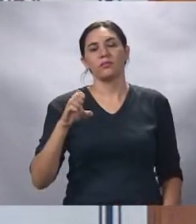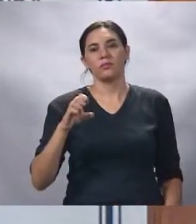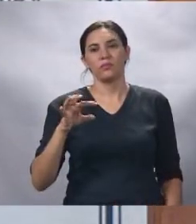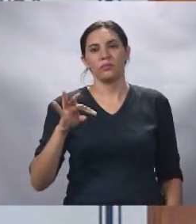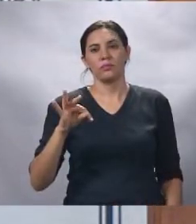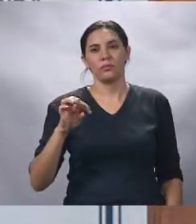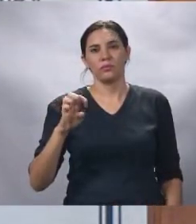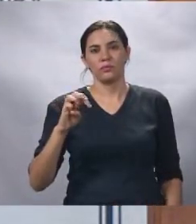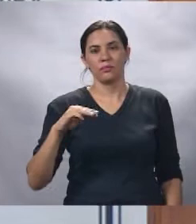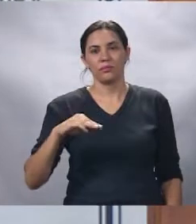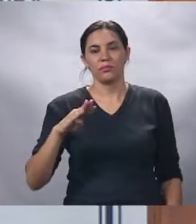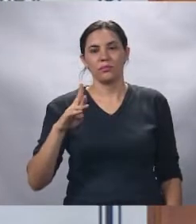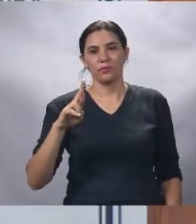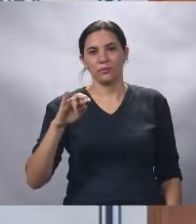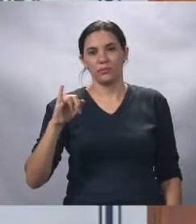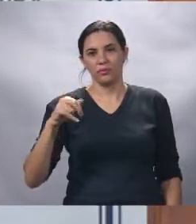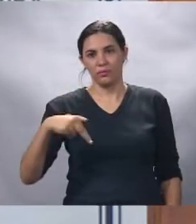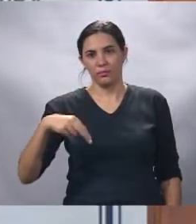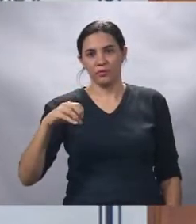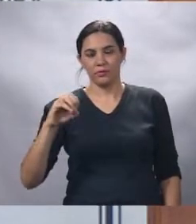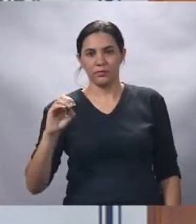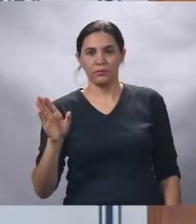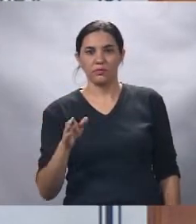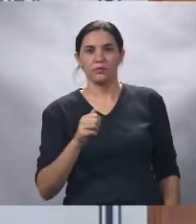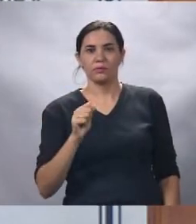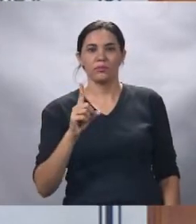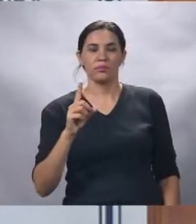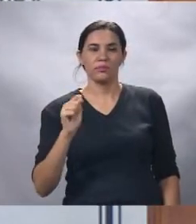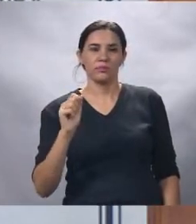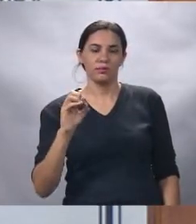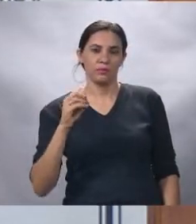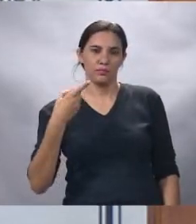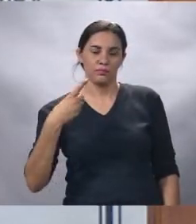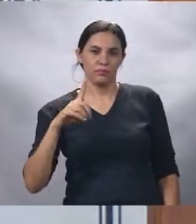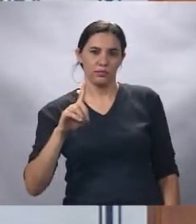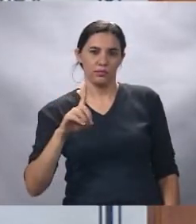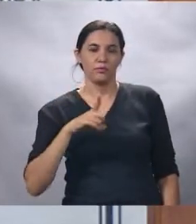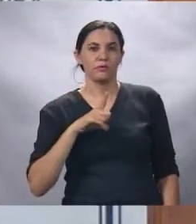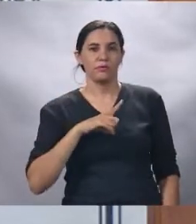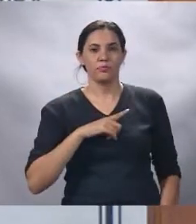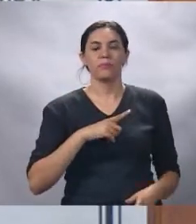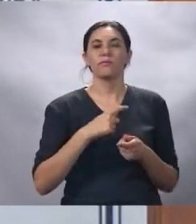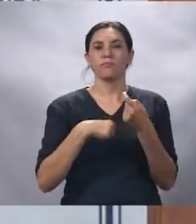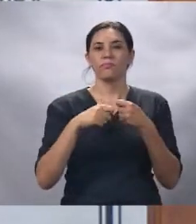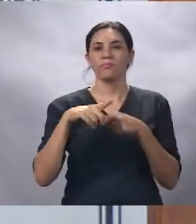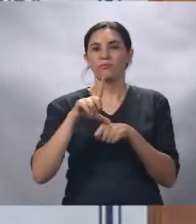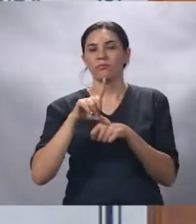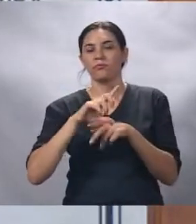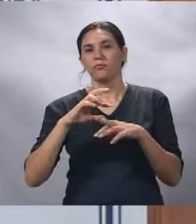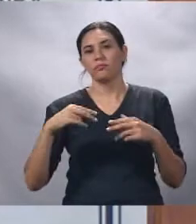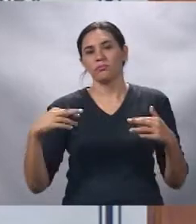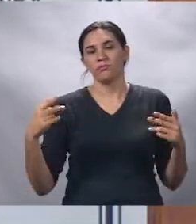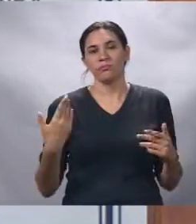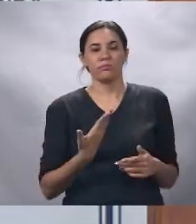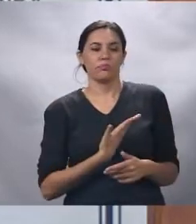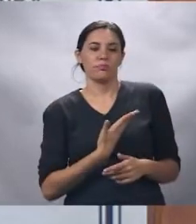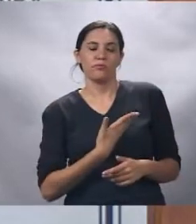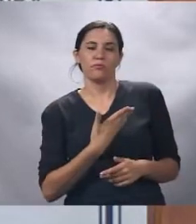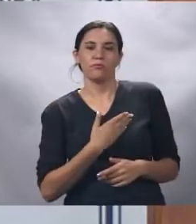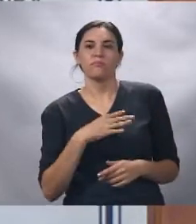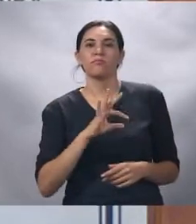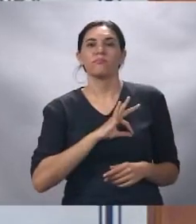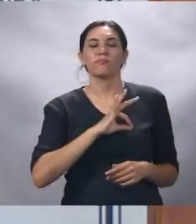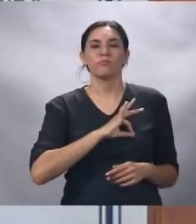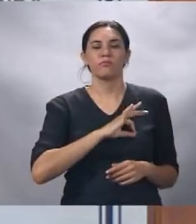lá tem comércio, né, tem o Tuiuiu, né, tem amigos nossos que moram lá, né, Fontana, um policial militar que mora